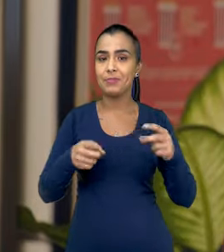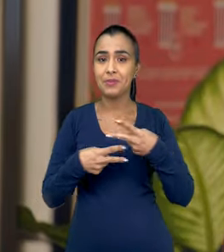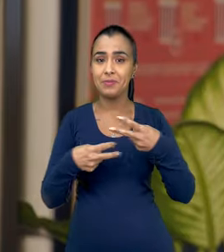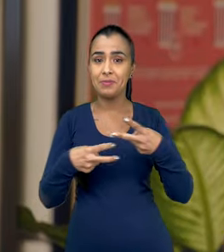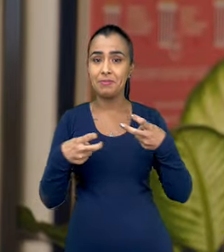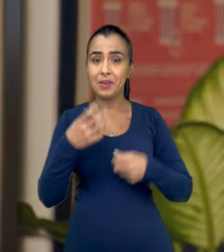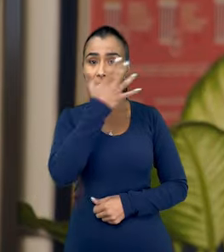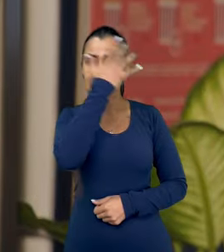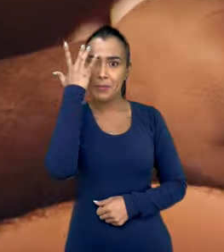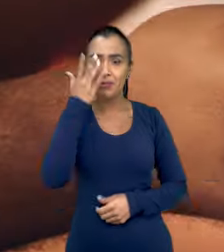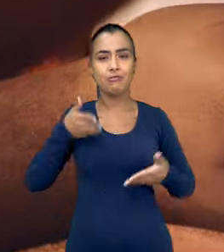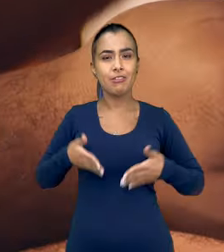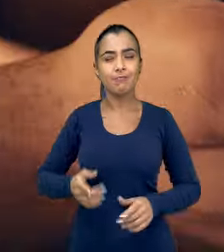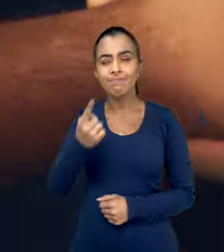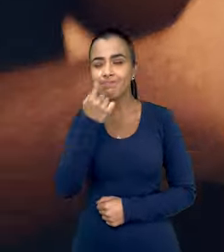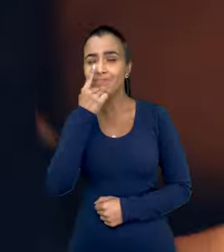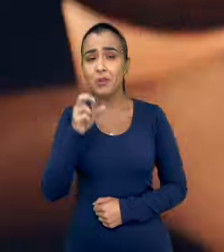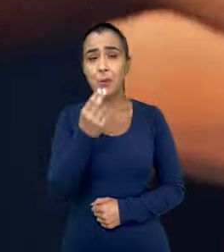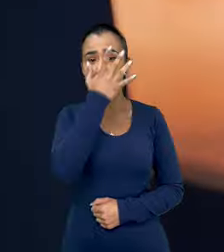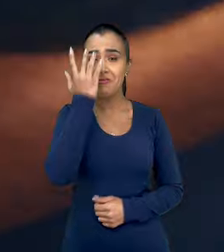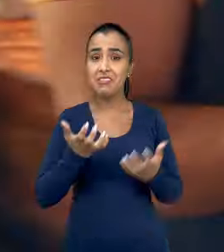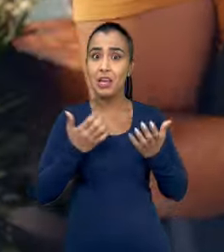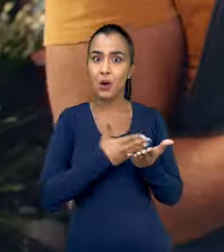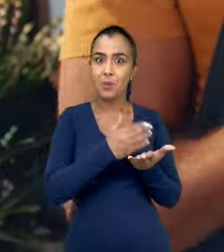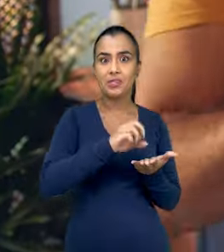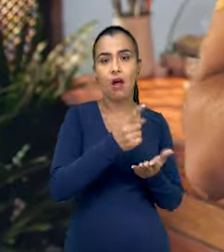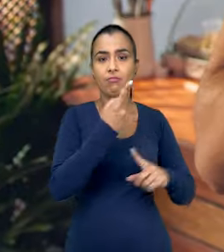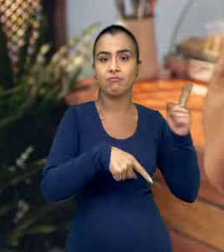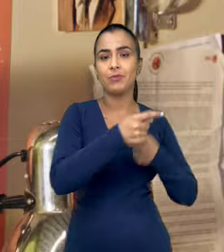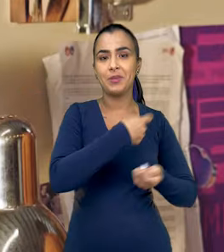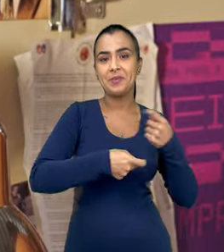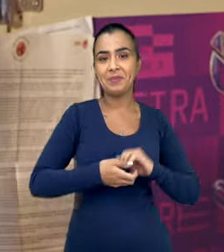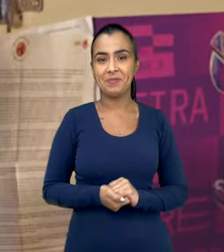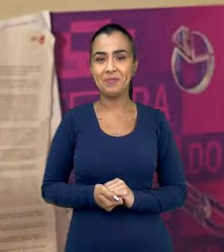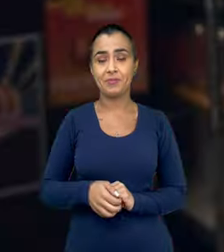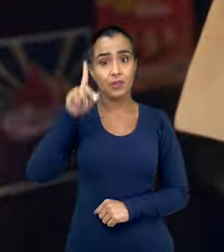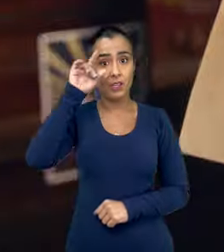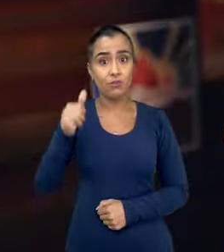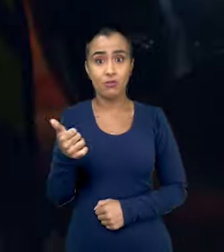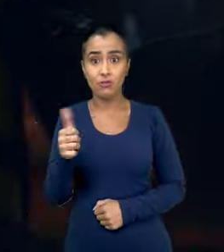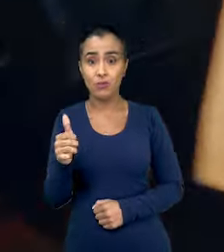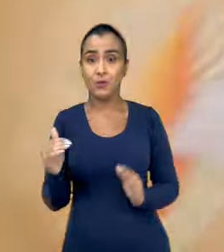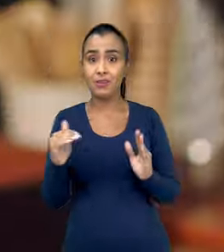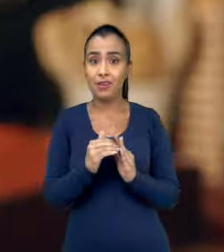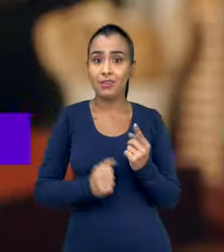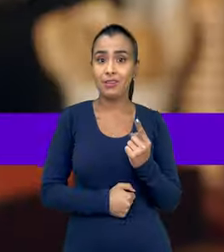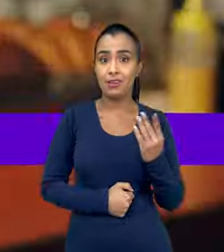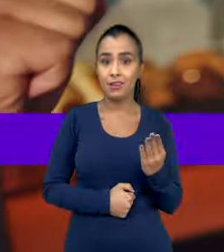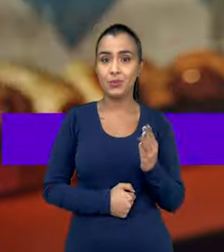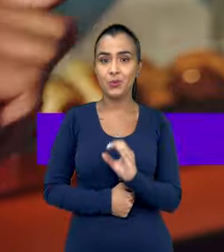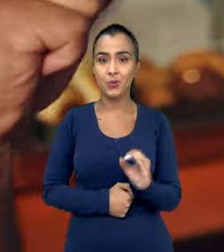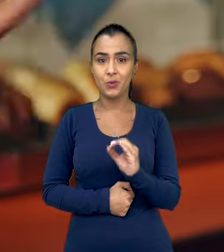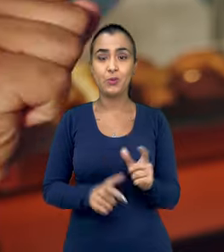do Empreendedor do Sebrae. Pra quem já nasceu pra coisa e pra quem quer começar ou alavancar o seu negócio. Anota aí, de